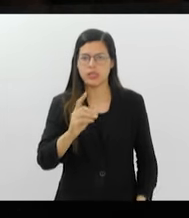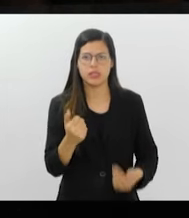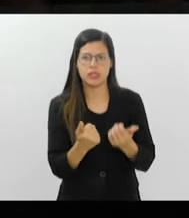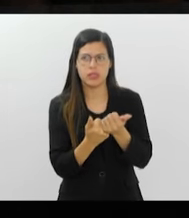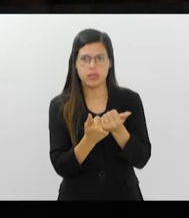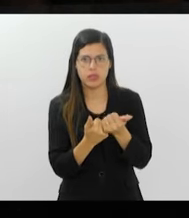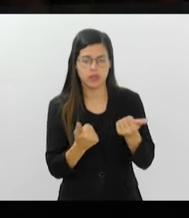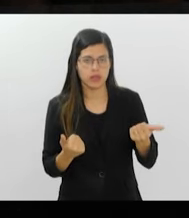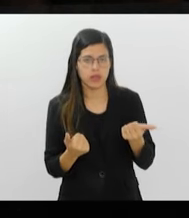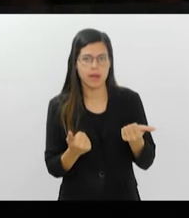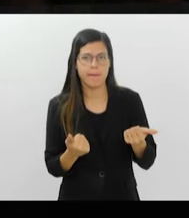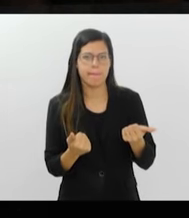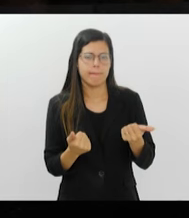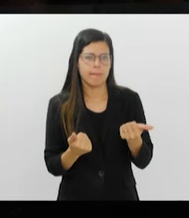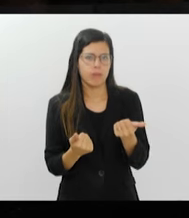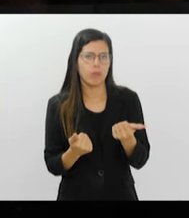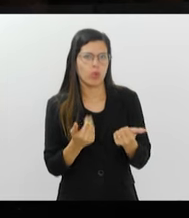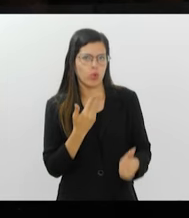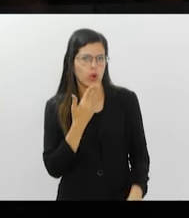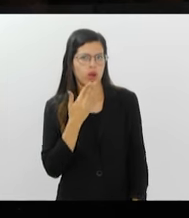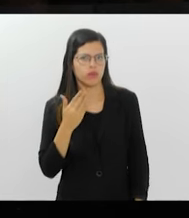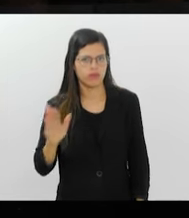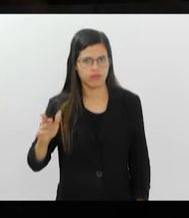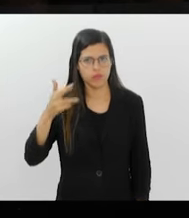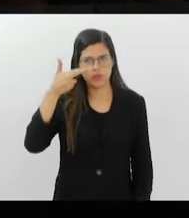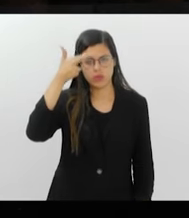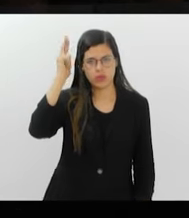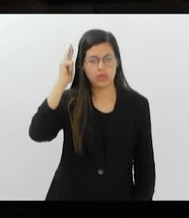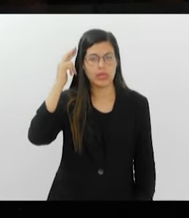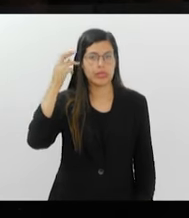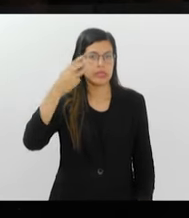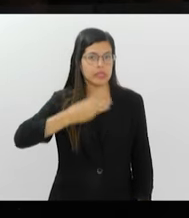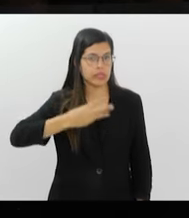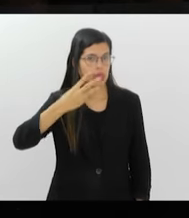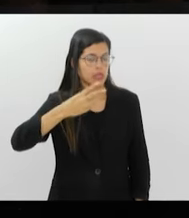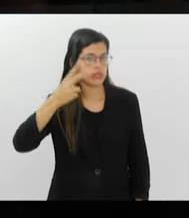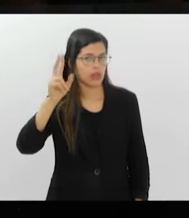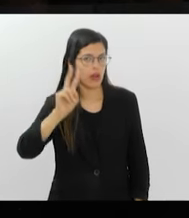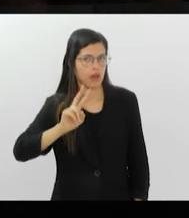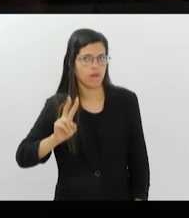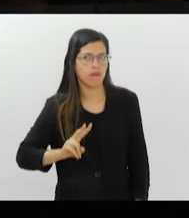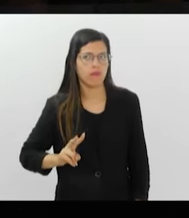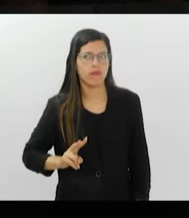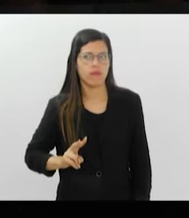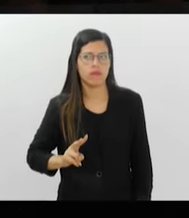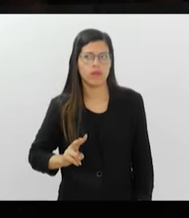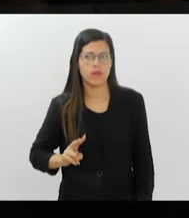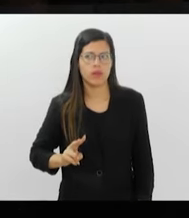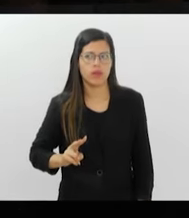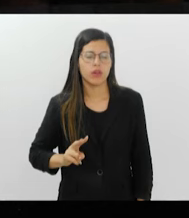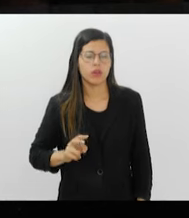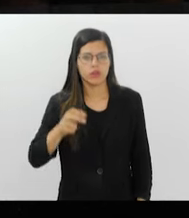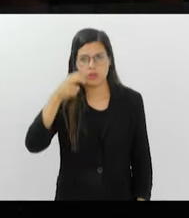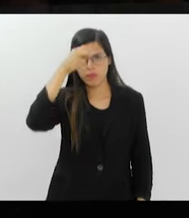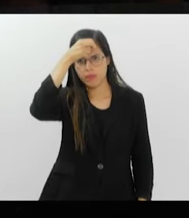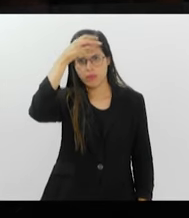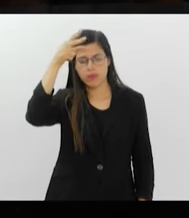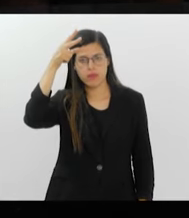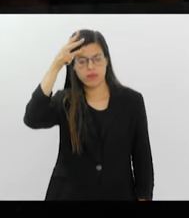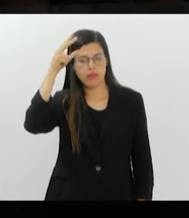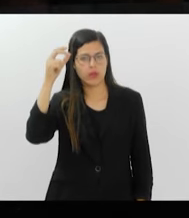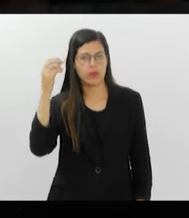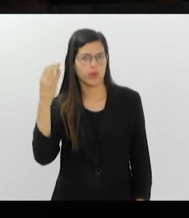à candidatura do Rodrigo Neves, que pela terceira vez será prefeito